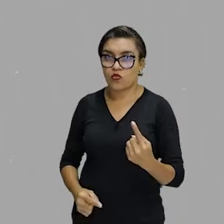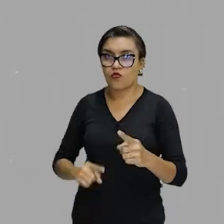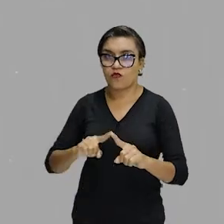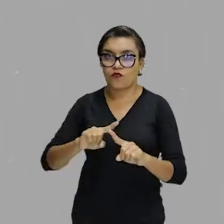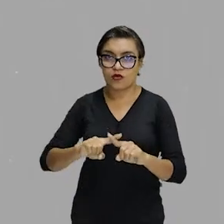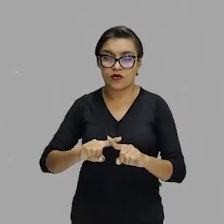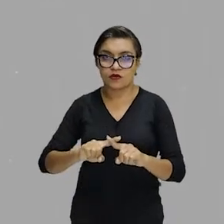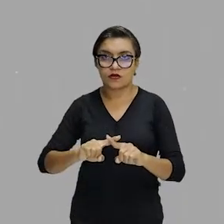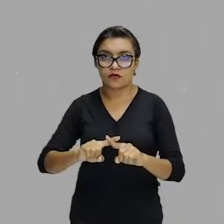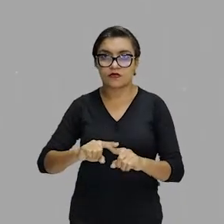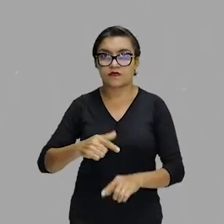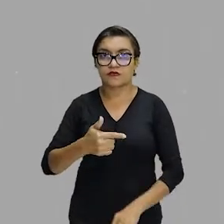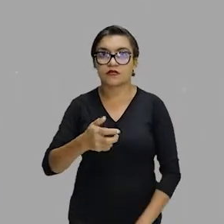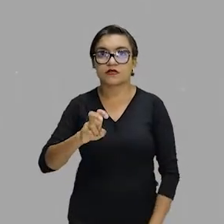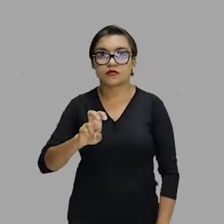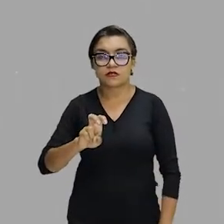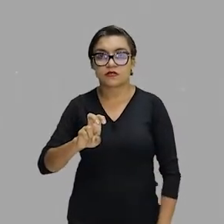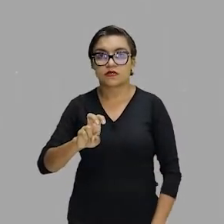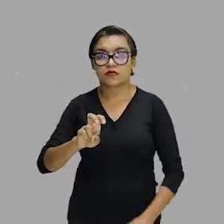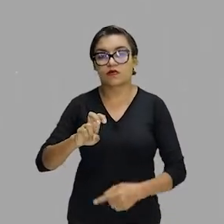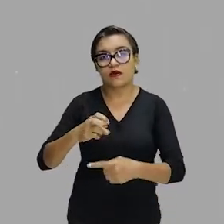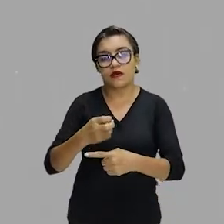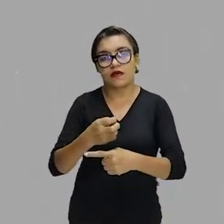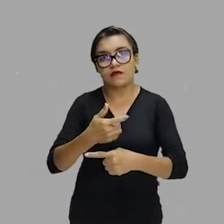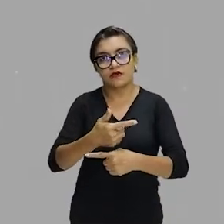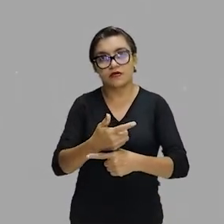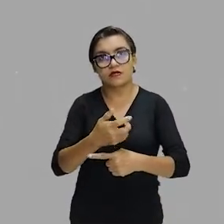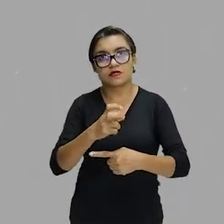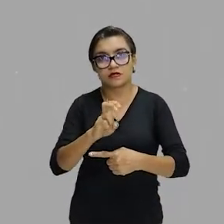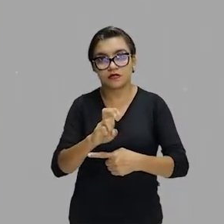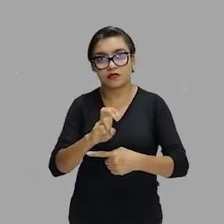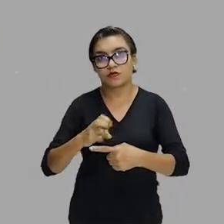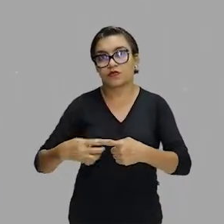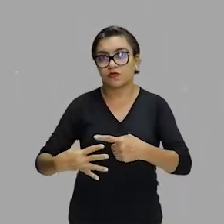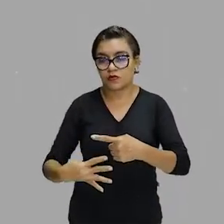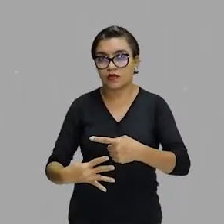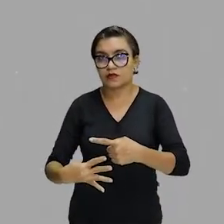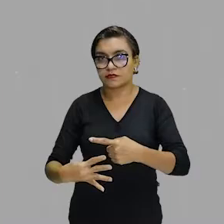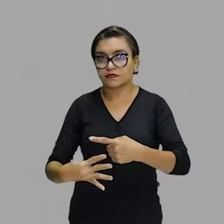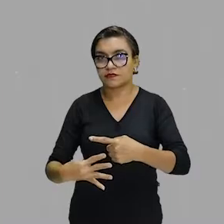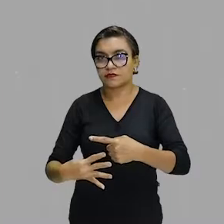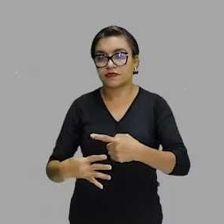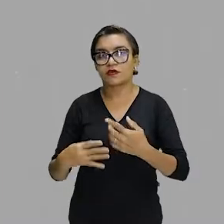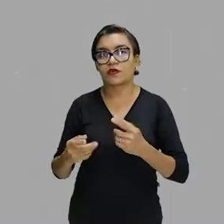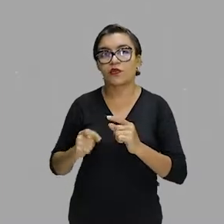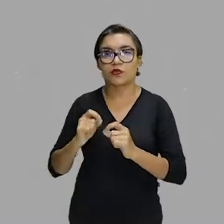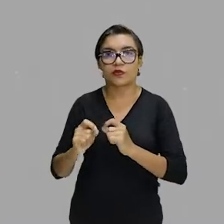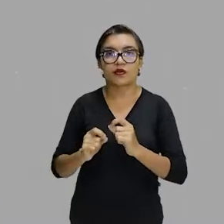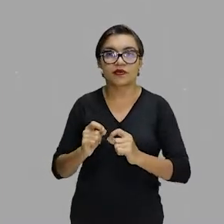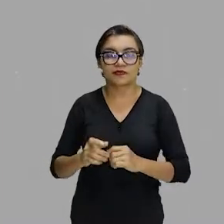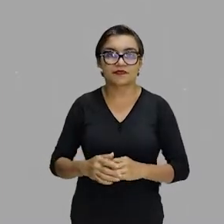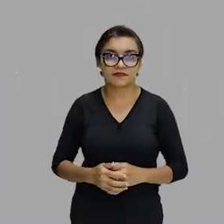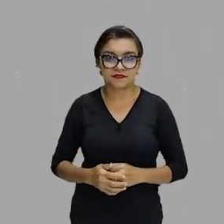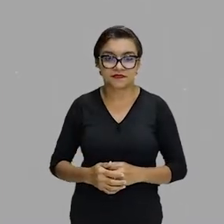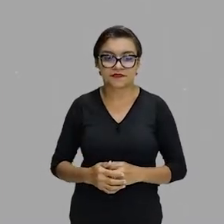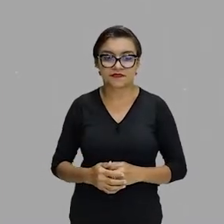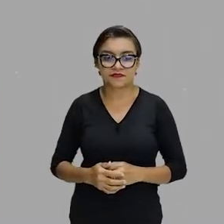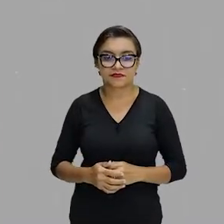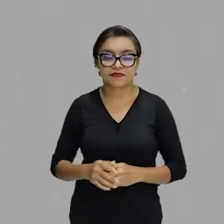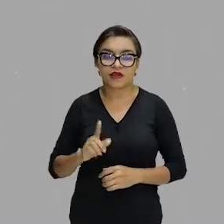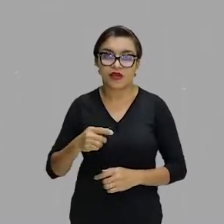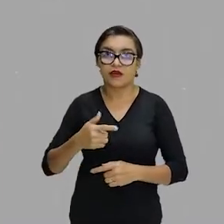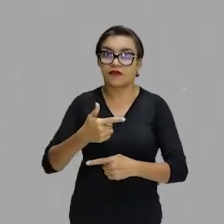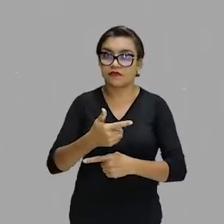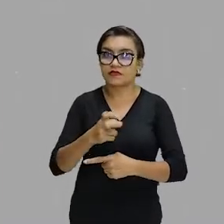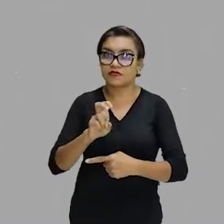25 quartos. 1 vezes qualquer coisa é qualquer coisa. No nosso caso aqui, a nossa qualquer coisa é justamente o 25